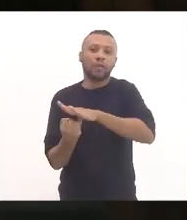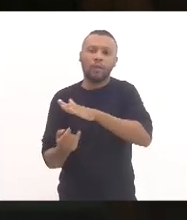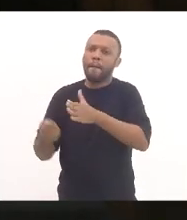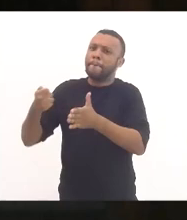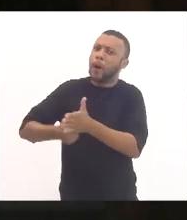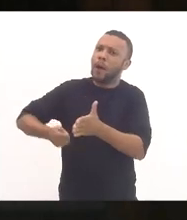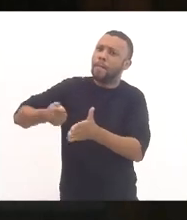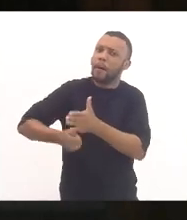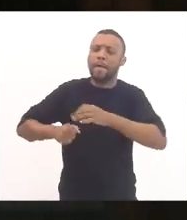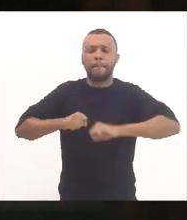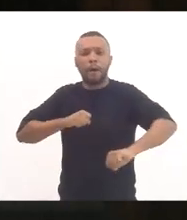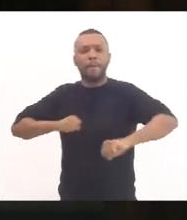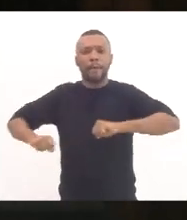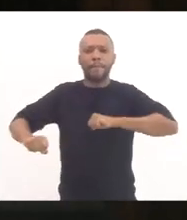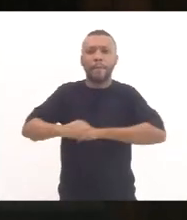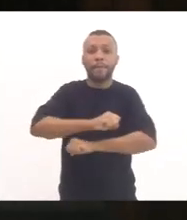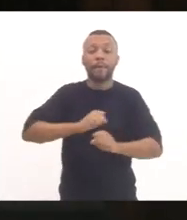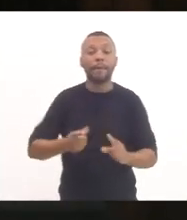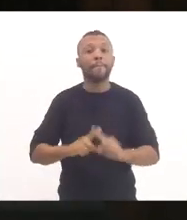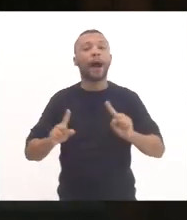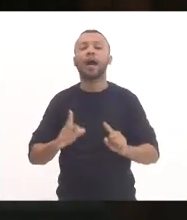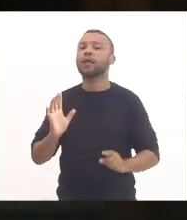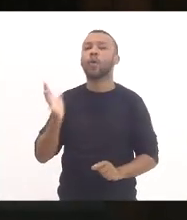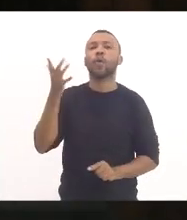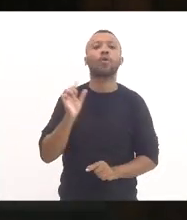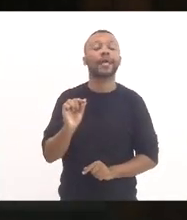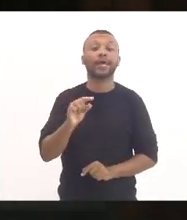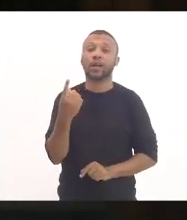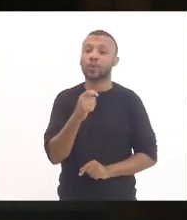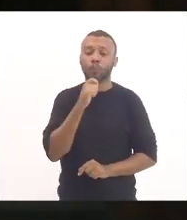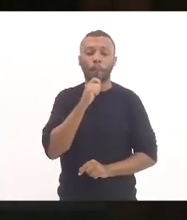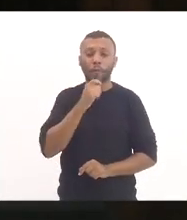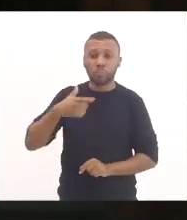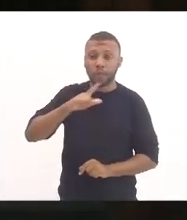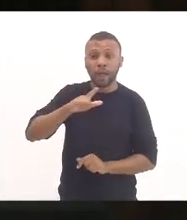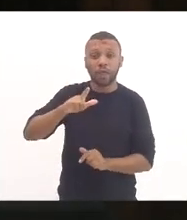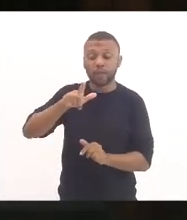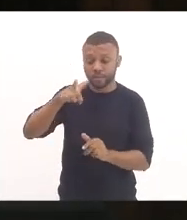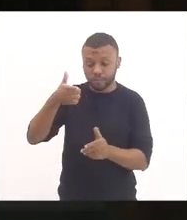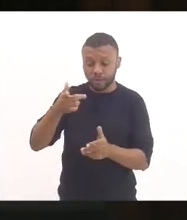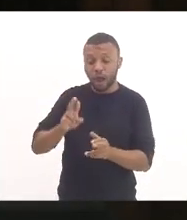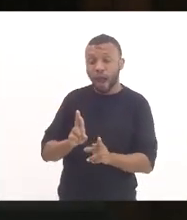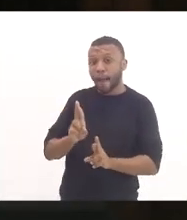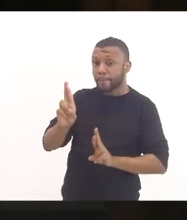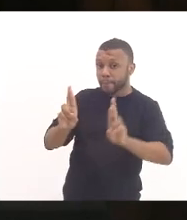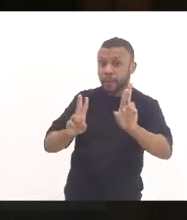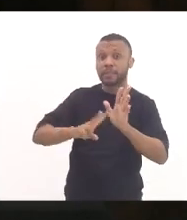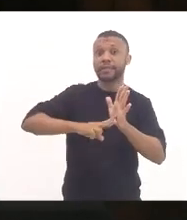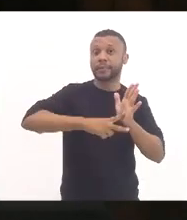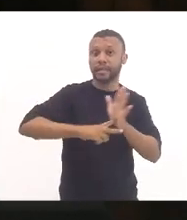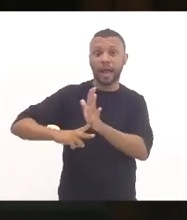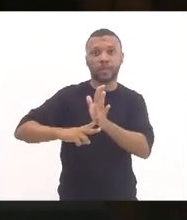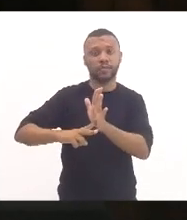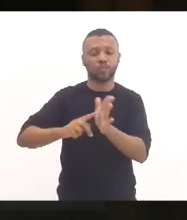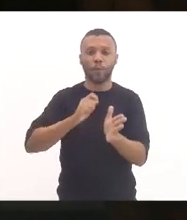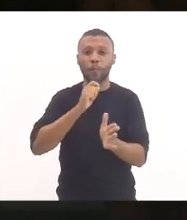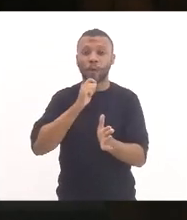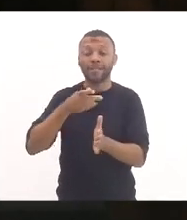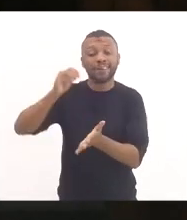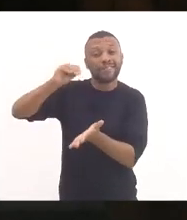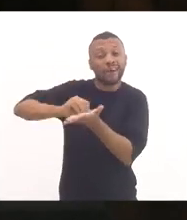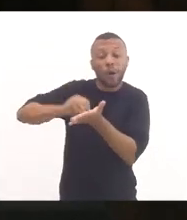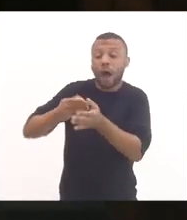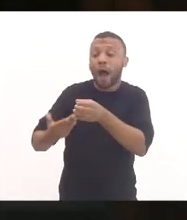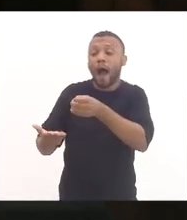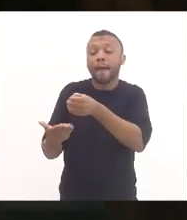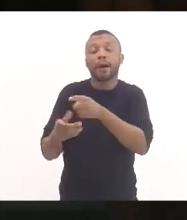luto por ela mas o fato é que nós não tivemos enquanto representações classistas representativas da base